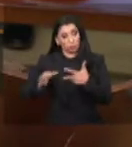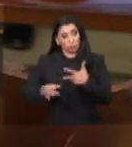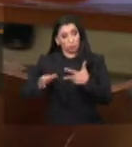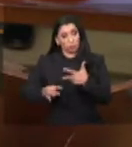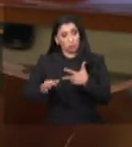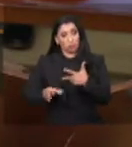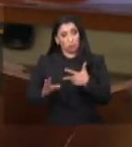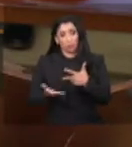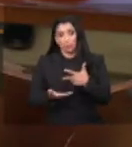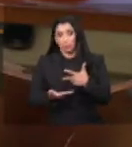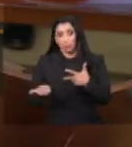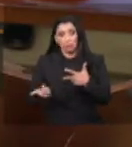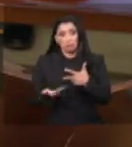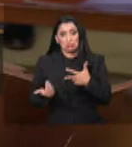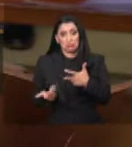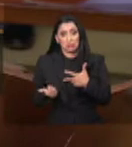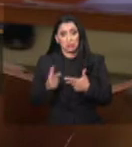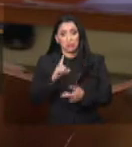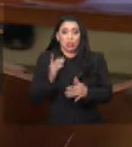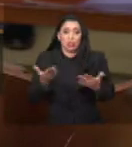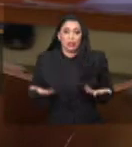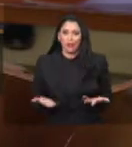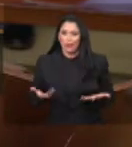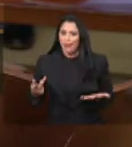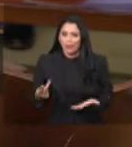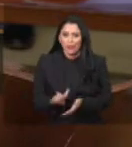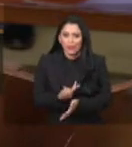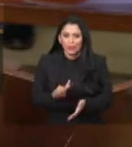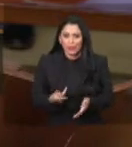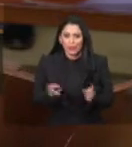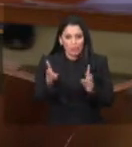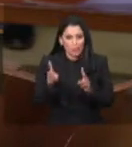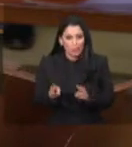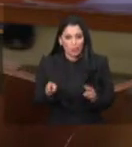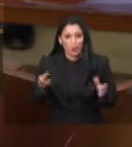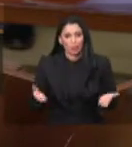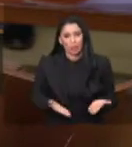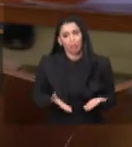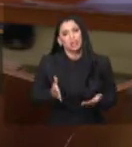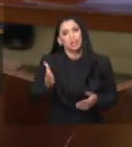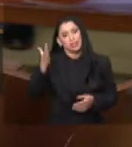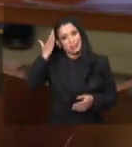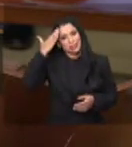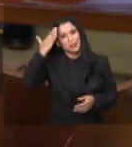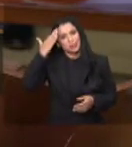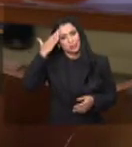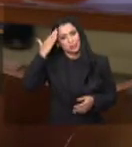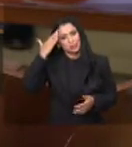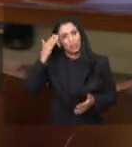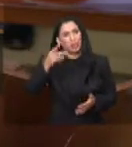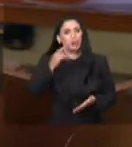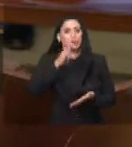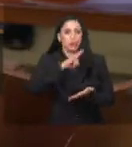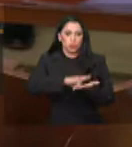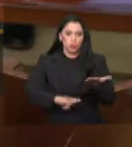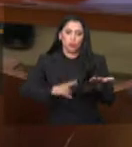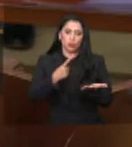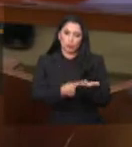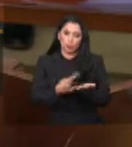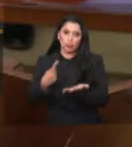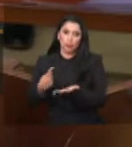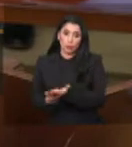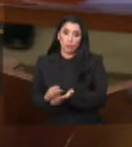desaplicar e aqui a gente tem Exatamente esse quadro Porque mesmo aqueles que todos reconhecem a validade estão também